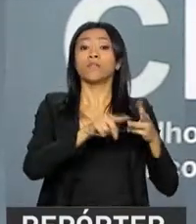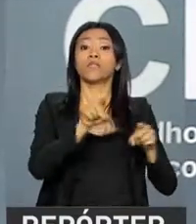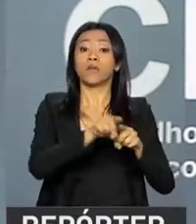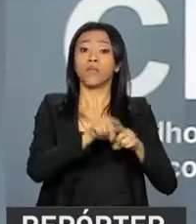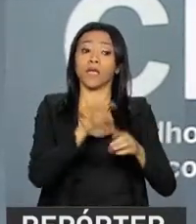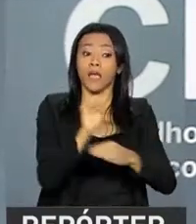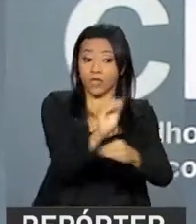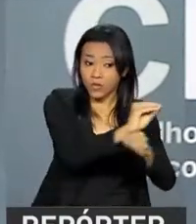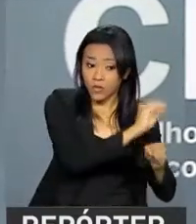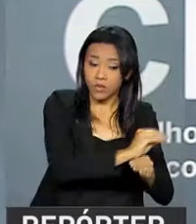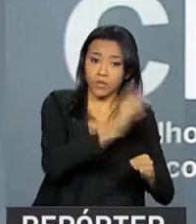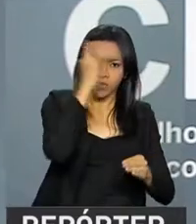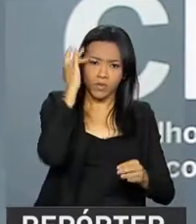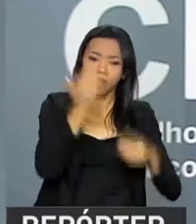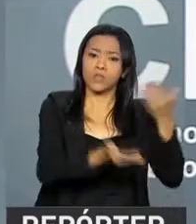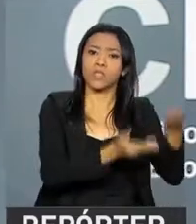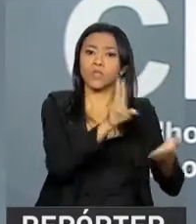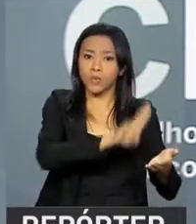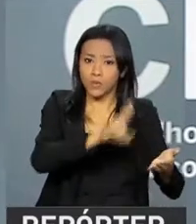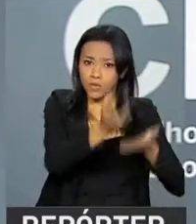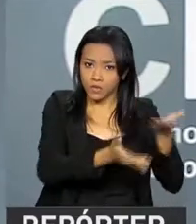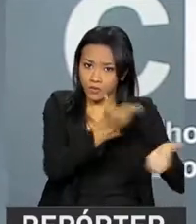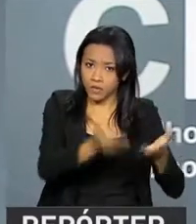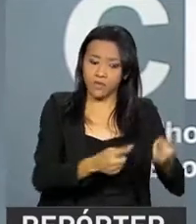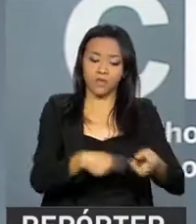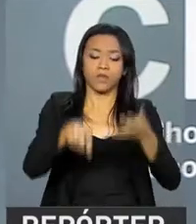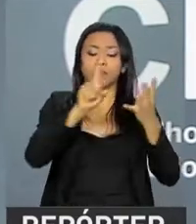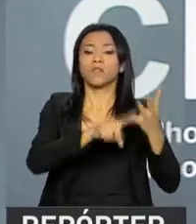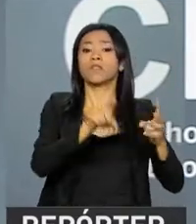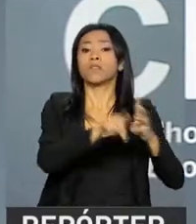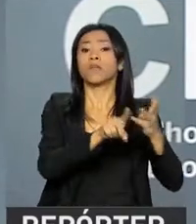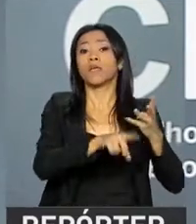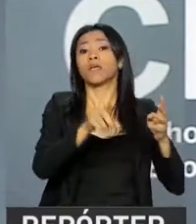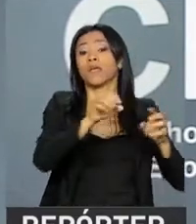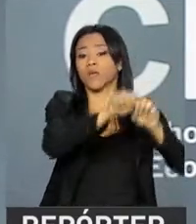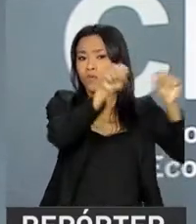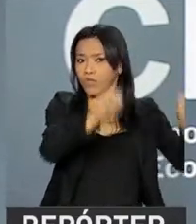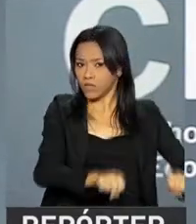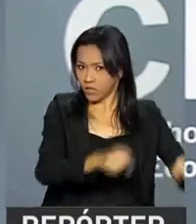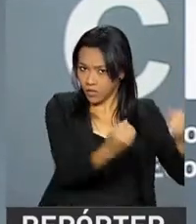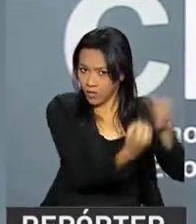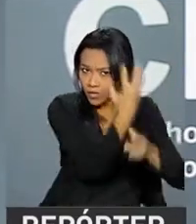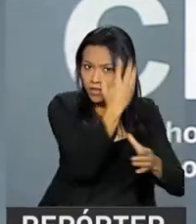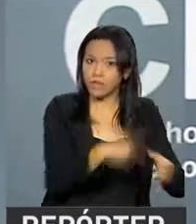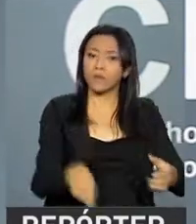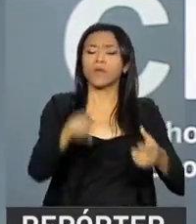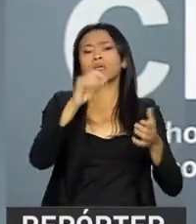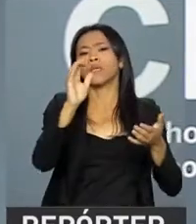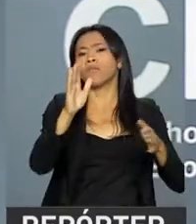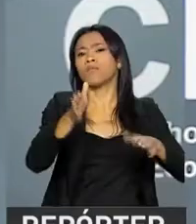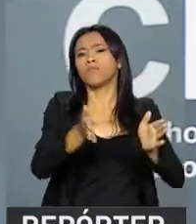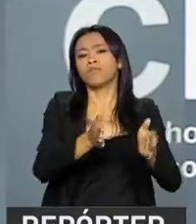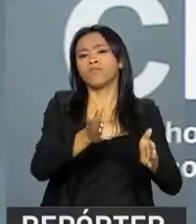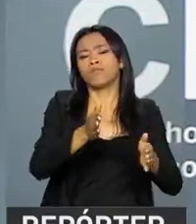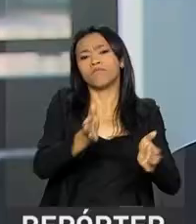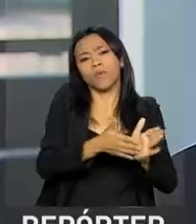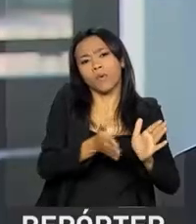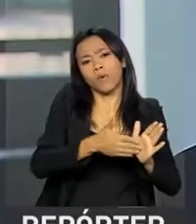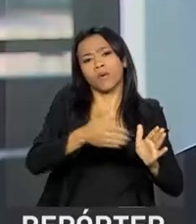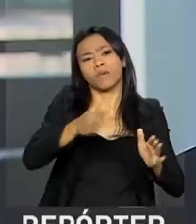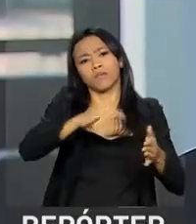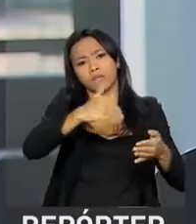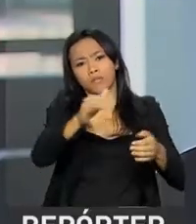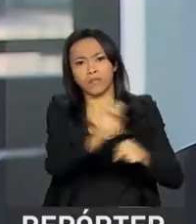do serviço público, o lançamento de novo modal no Portal Único do Comércio Exterior e um conjunto de medidas para o agronegócio.